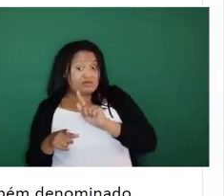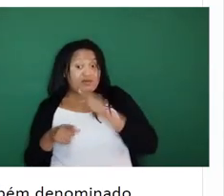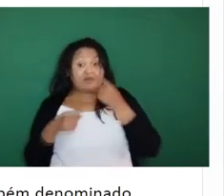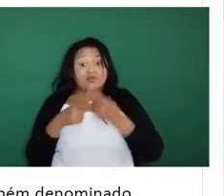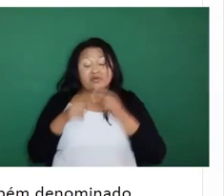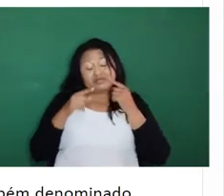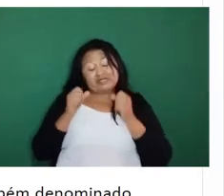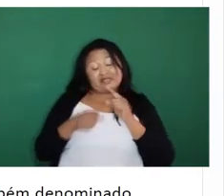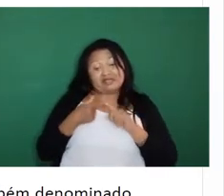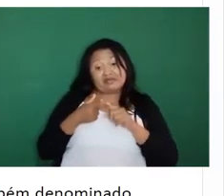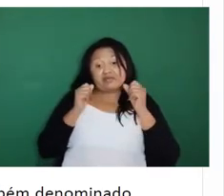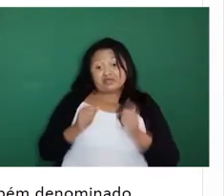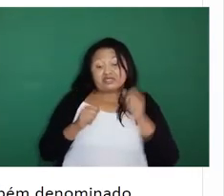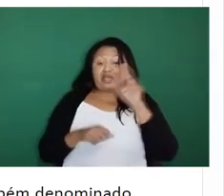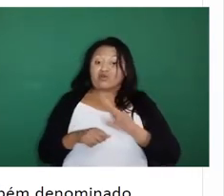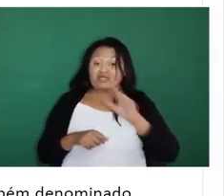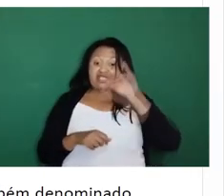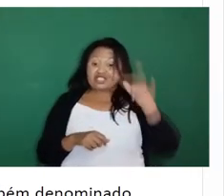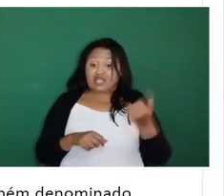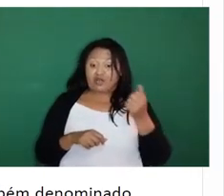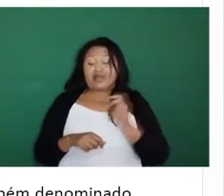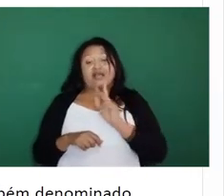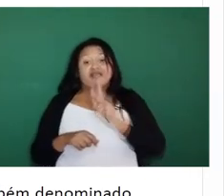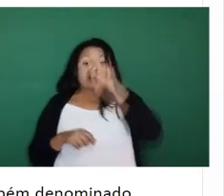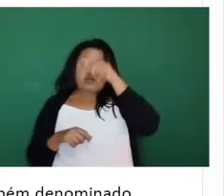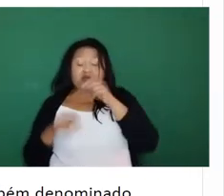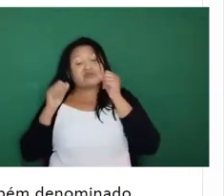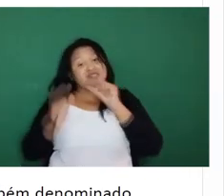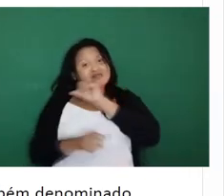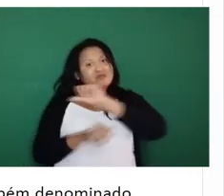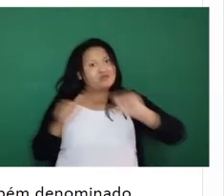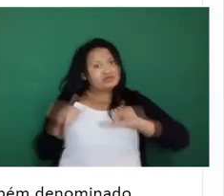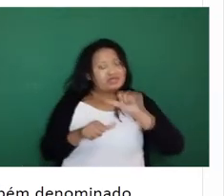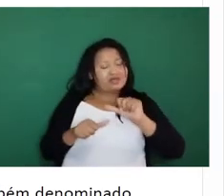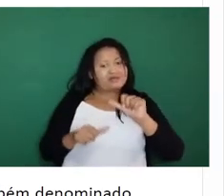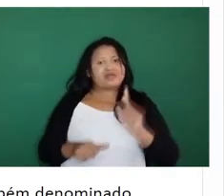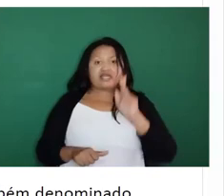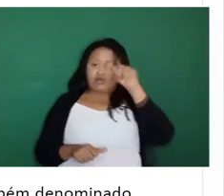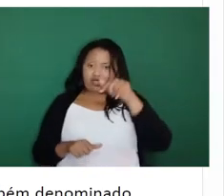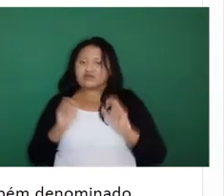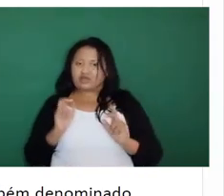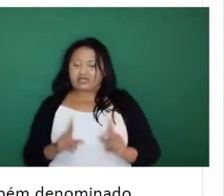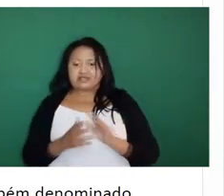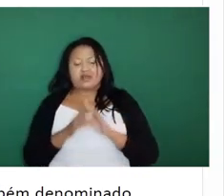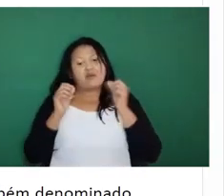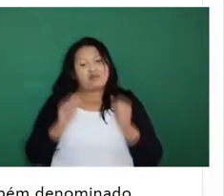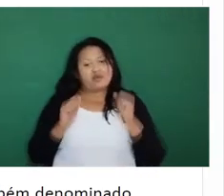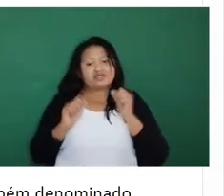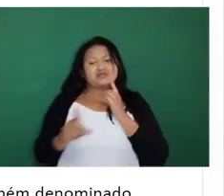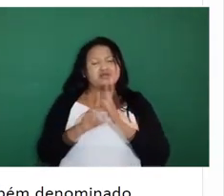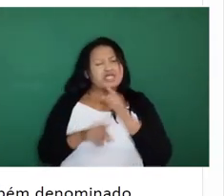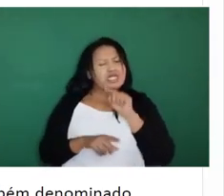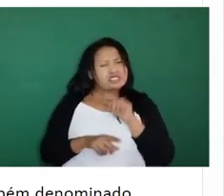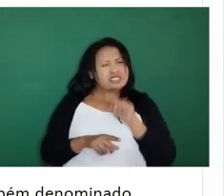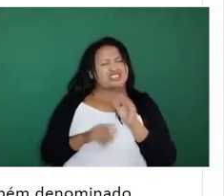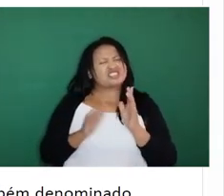por quilograma Então aquela massa que a gente usou em gramas teria que ser convertida para quilogramas tá você pode achar isso realmente